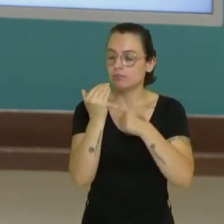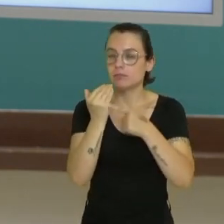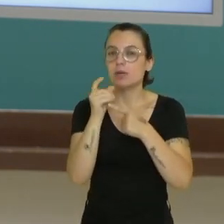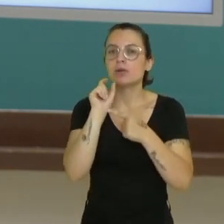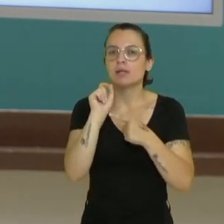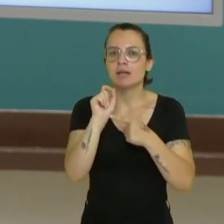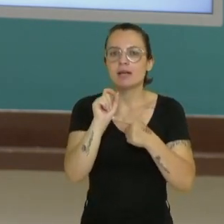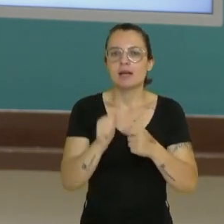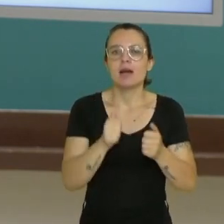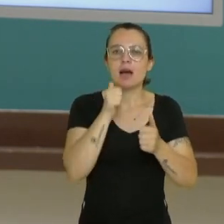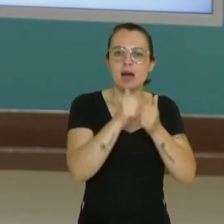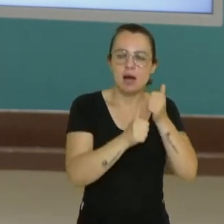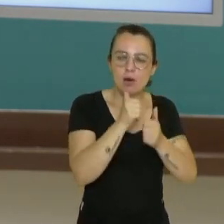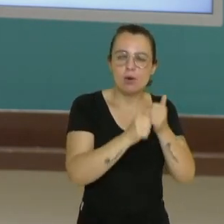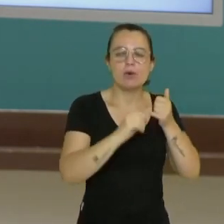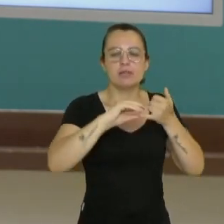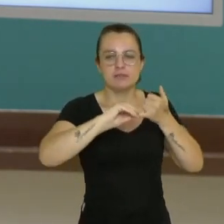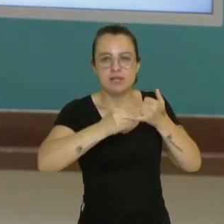precisa ir até aquele